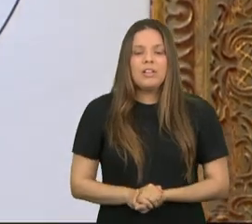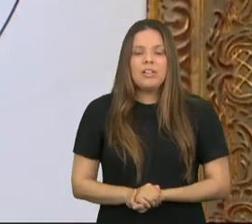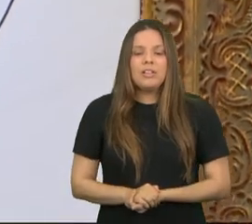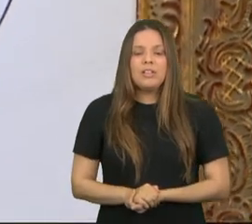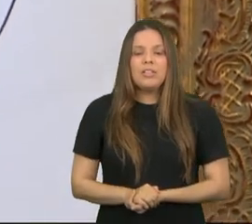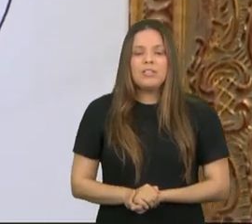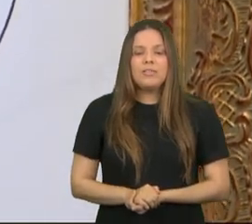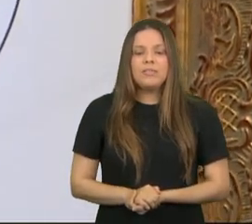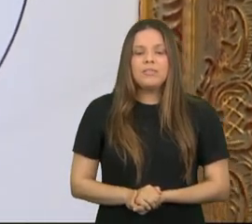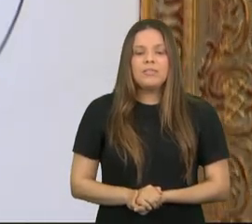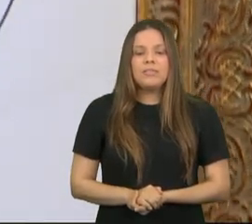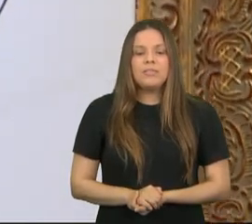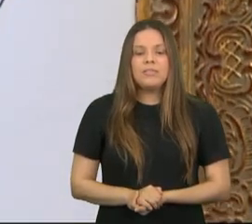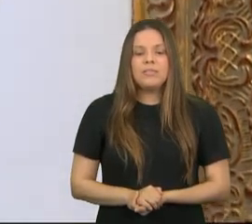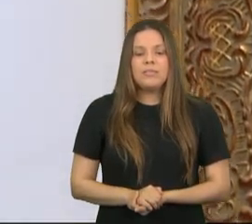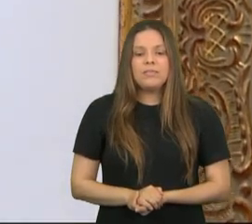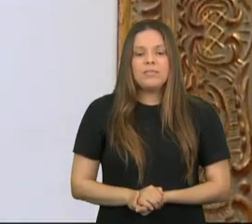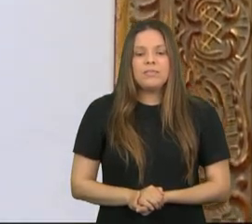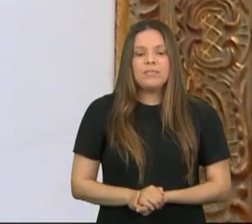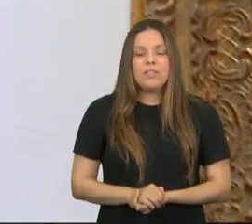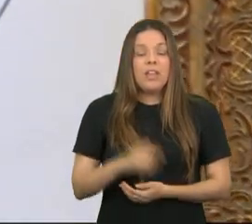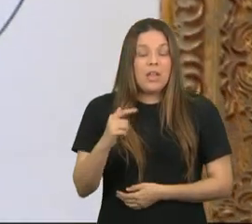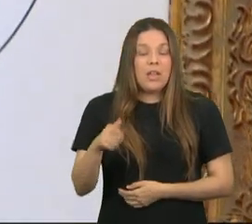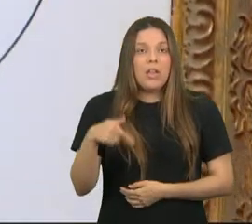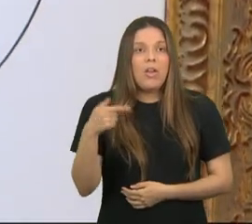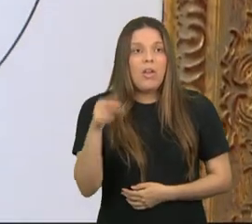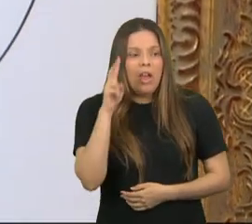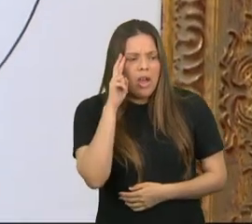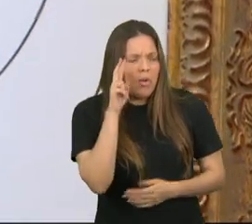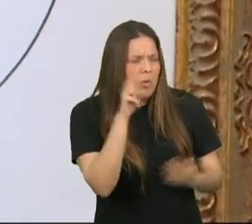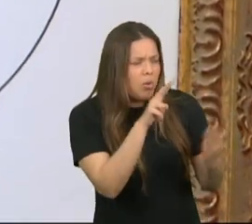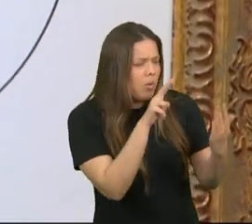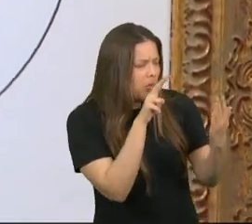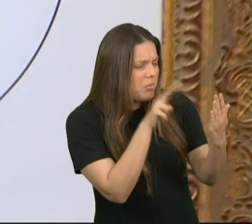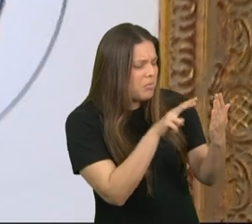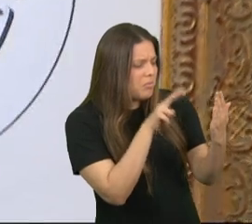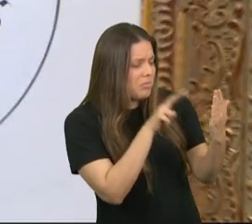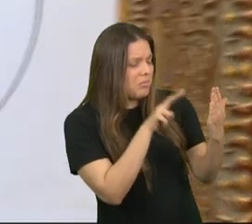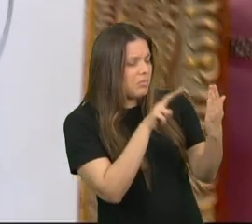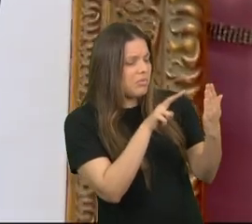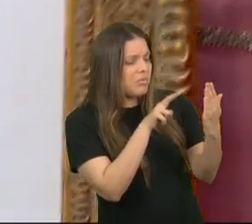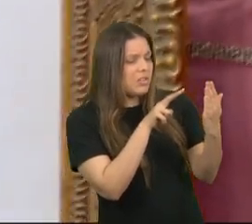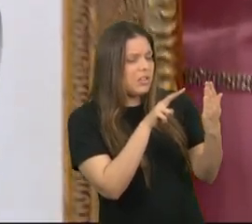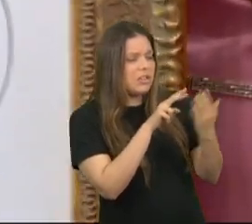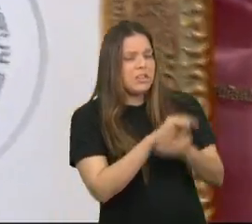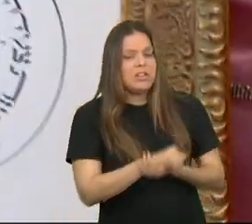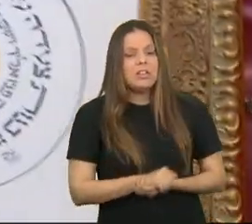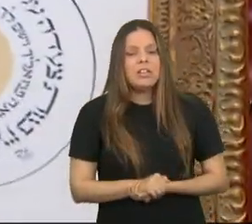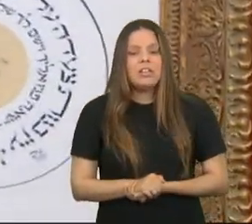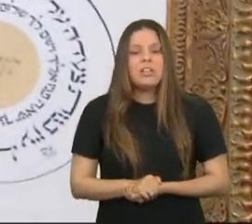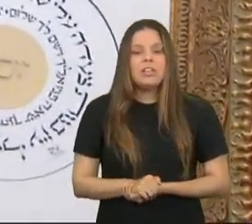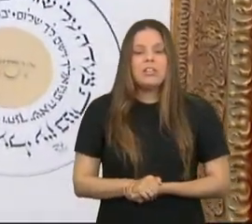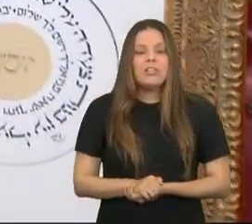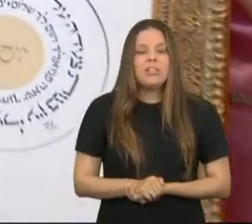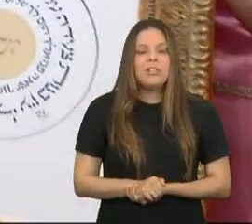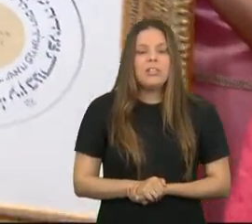está em baixo relevo. Depois o senhor vai olhar de perto. No centro está o seu nome em alto